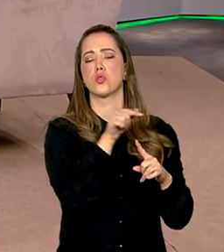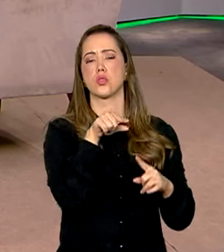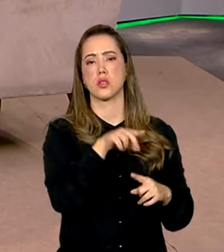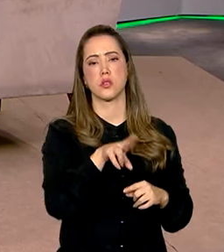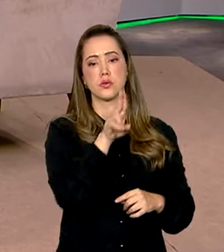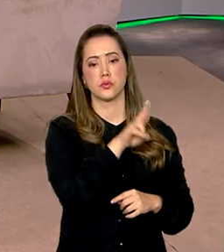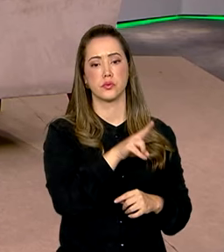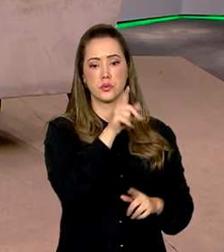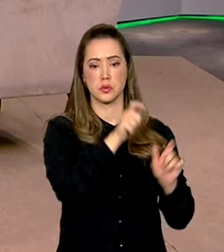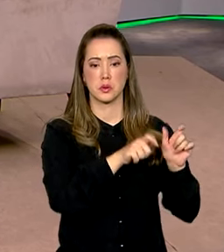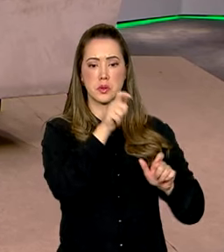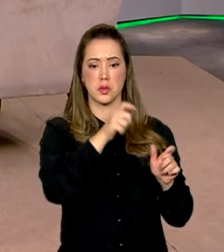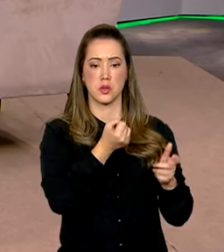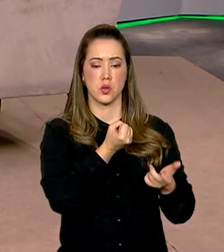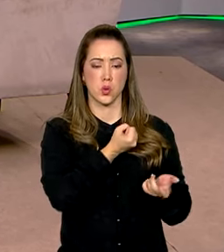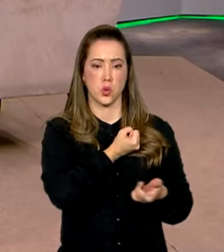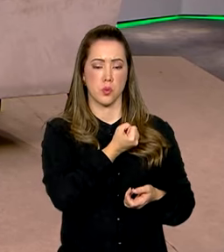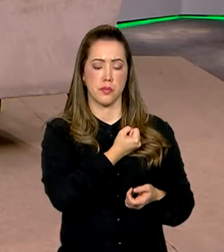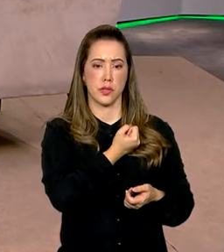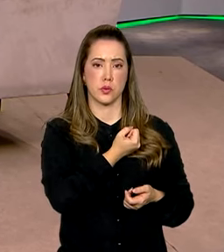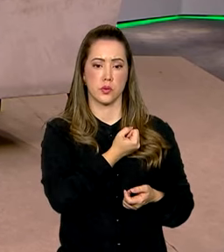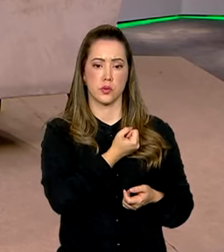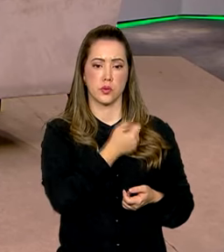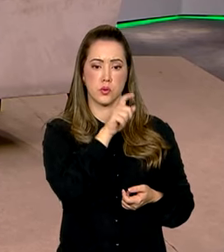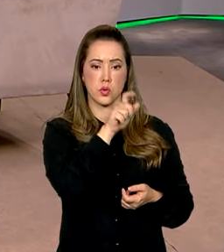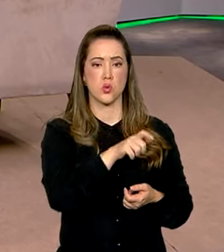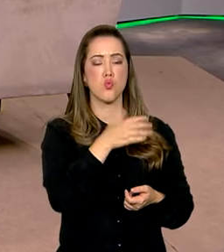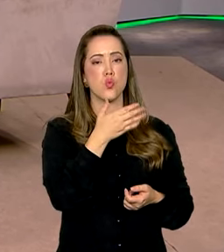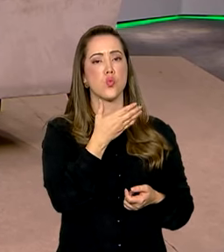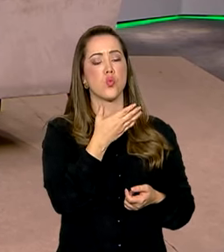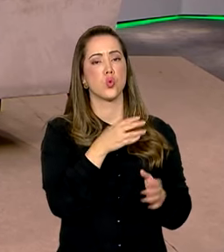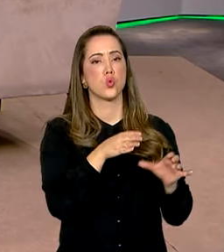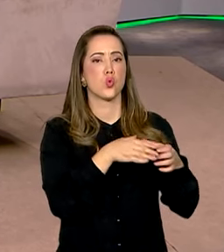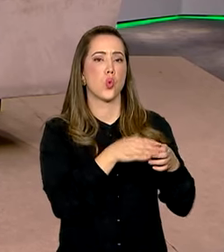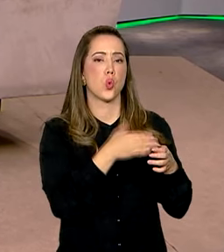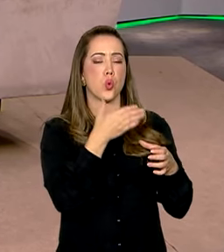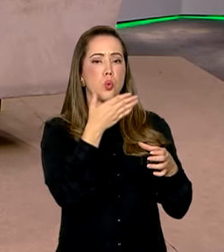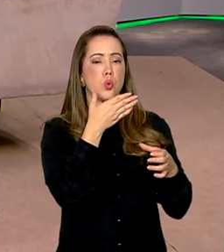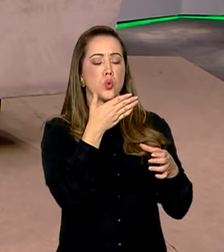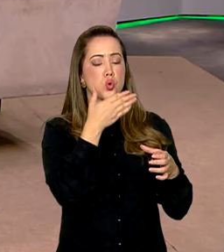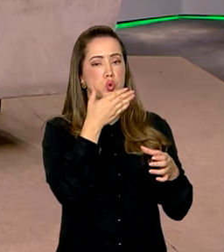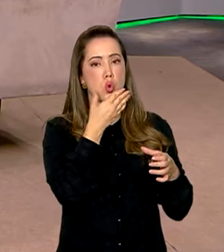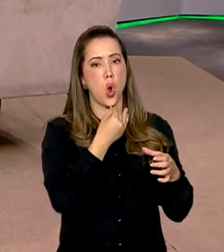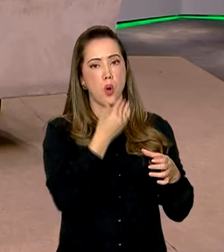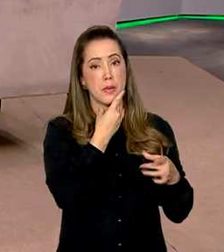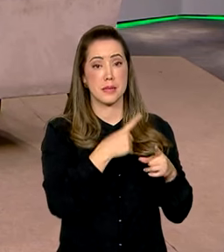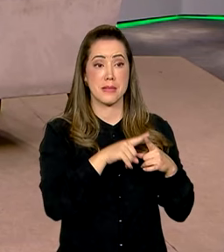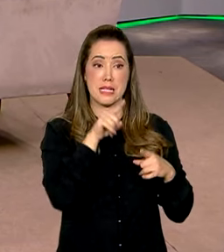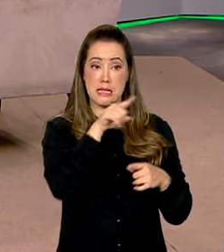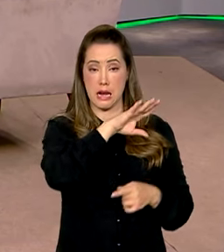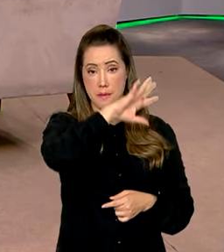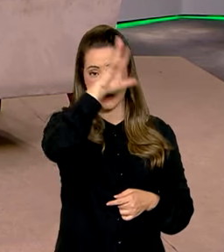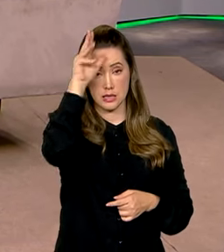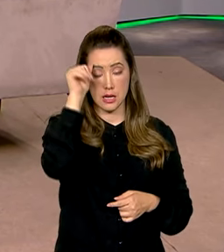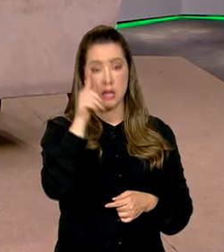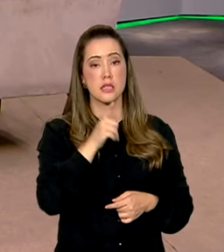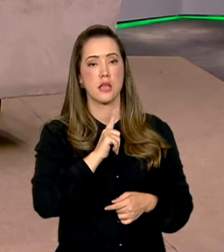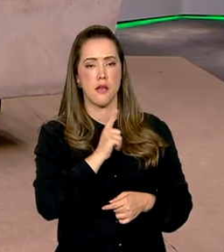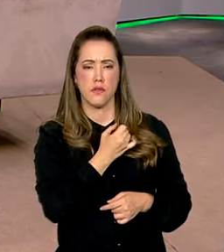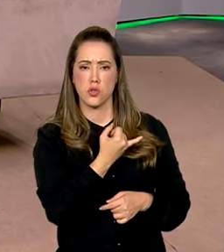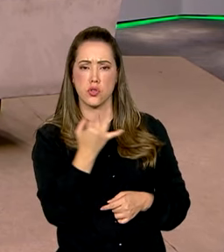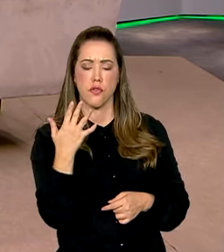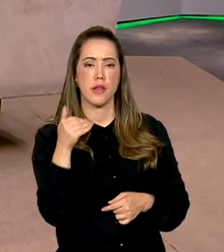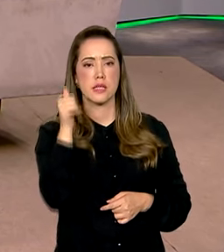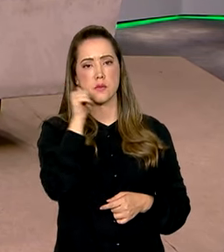mercado de grande maioria composto por homens. Então, lá em Manaus, nós conseguimos ter uma grande adesão